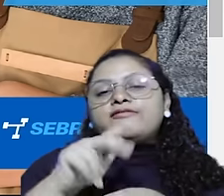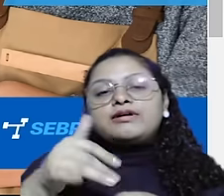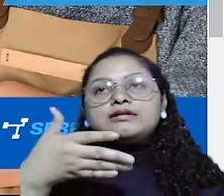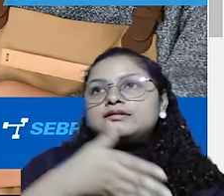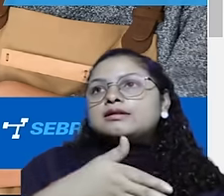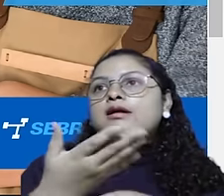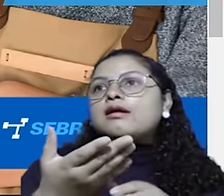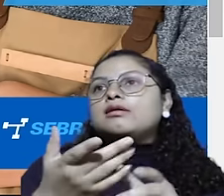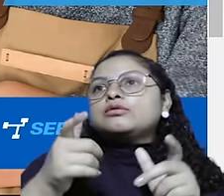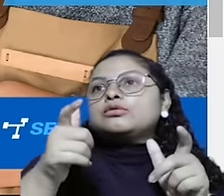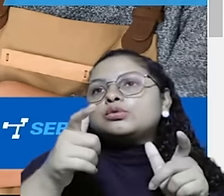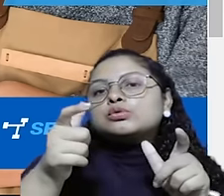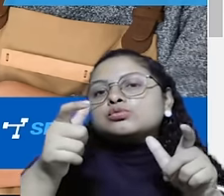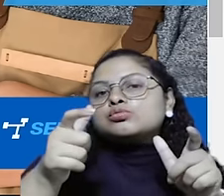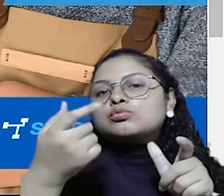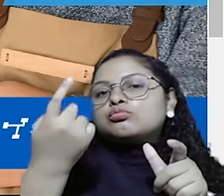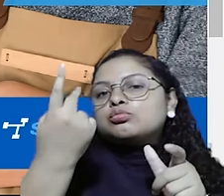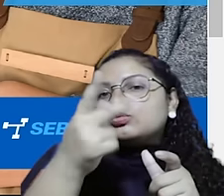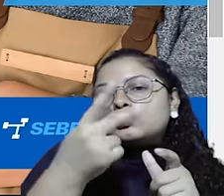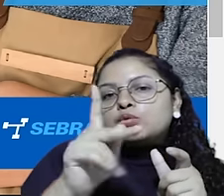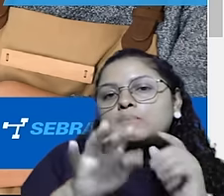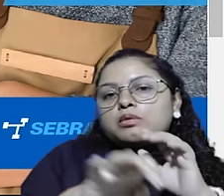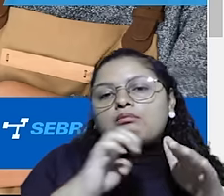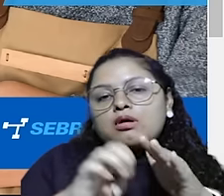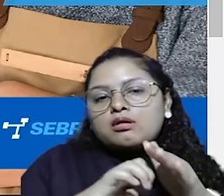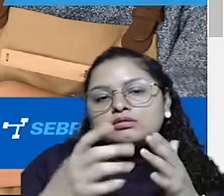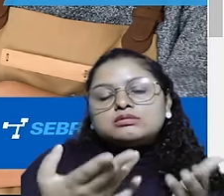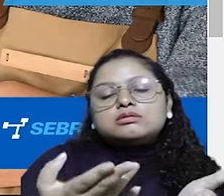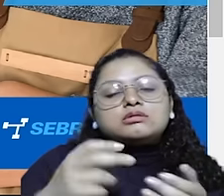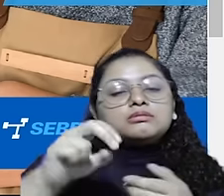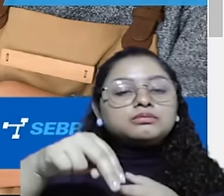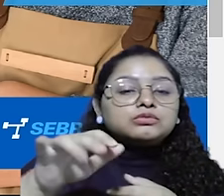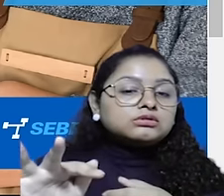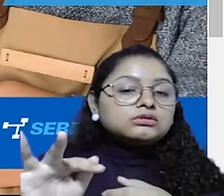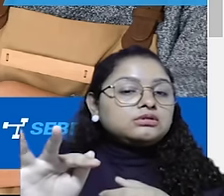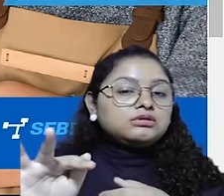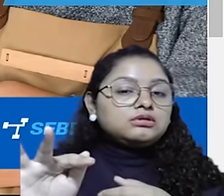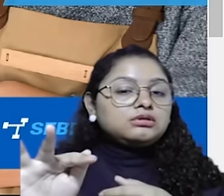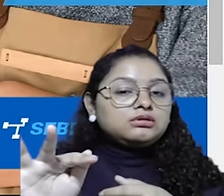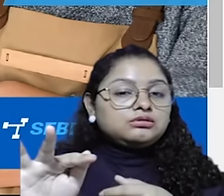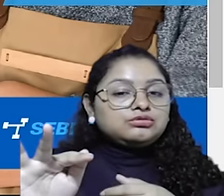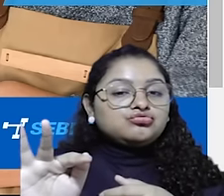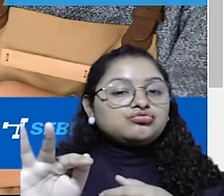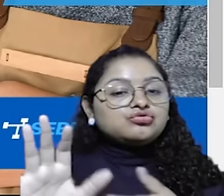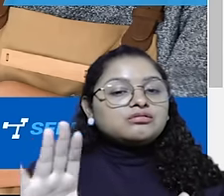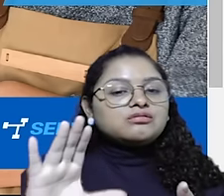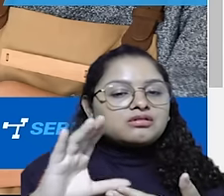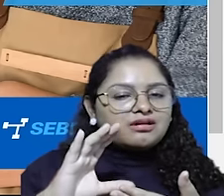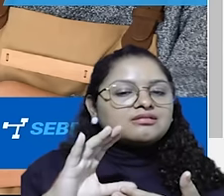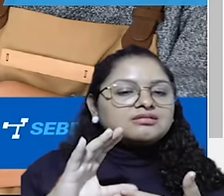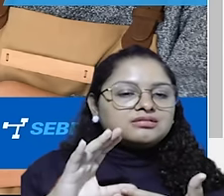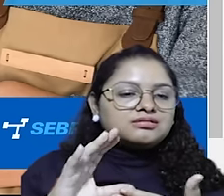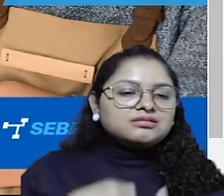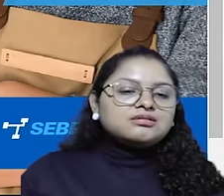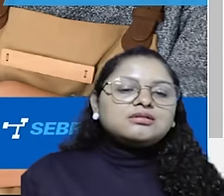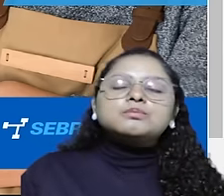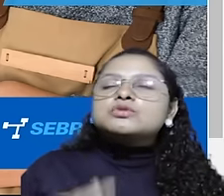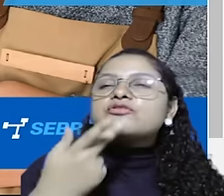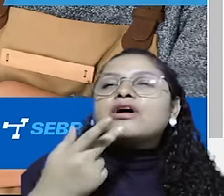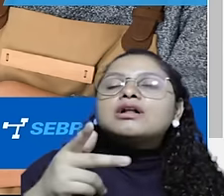estabelecimento no seu estabelecimento então uma nota de entrada pessoal fala de contranota